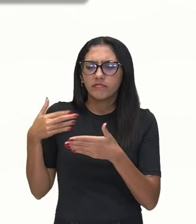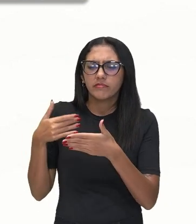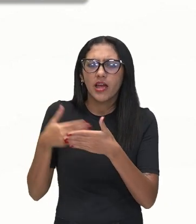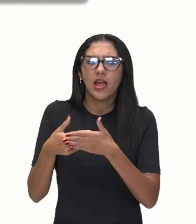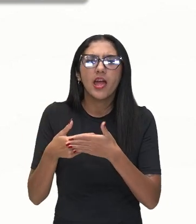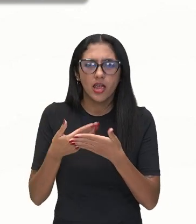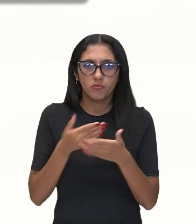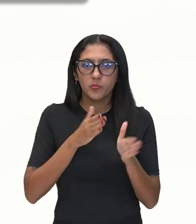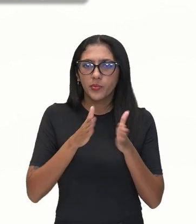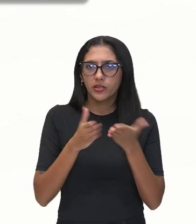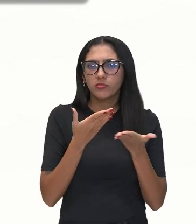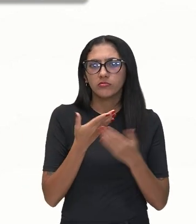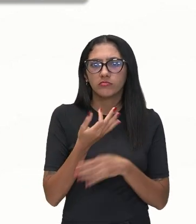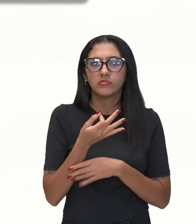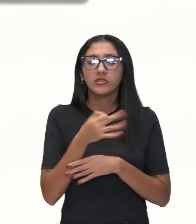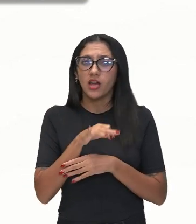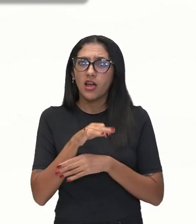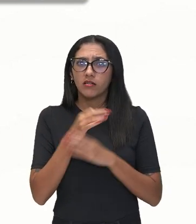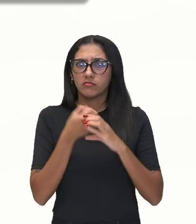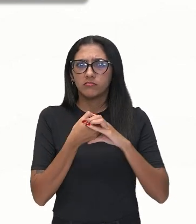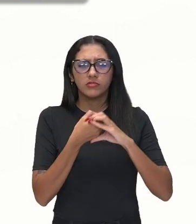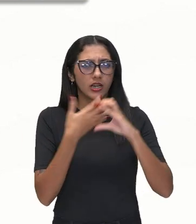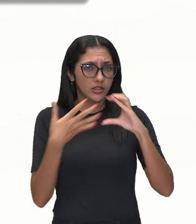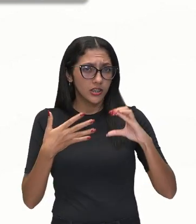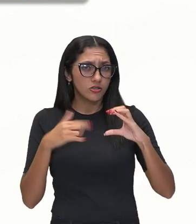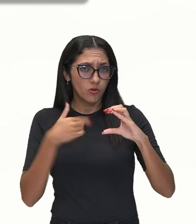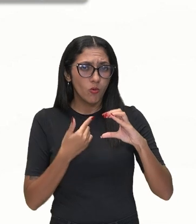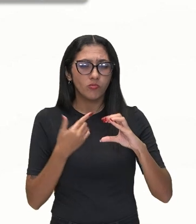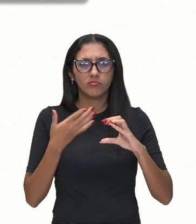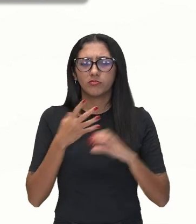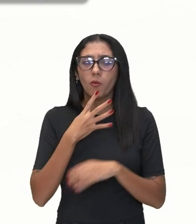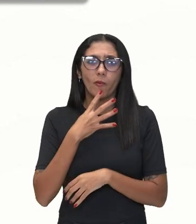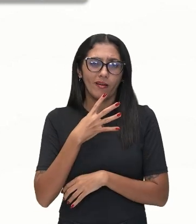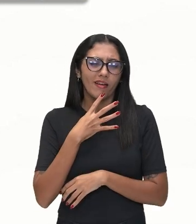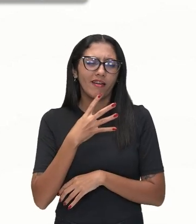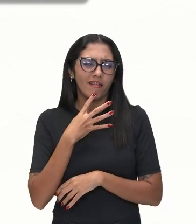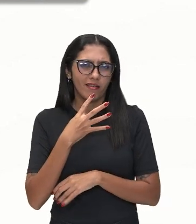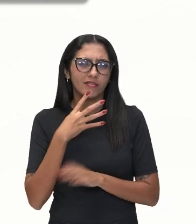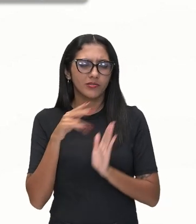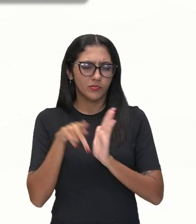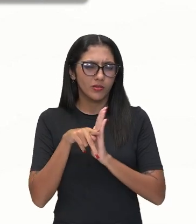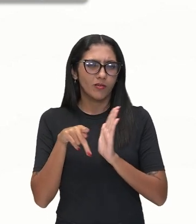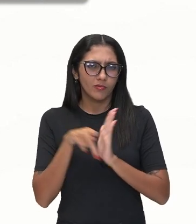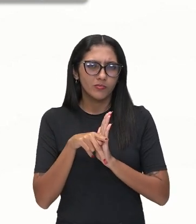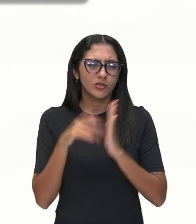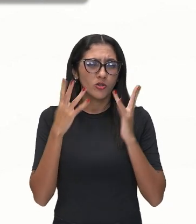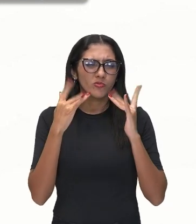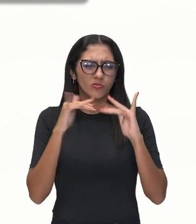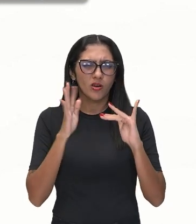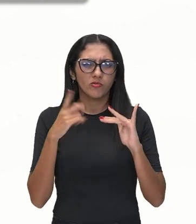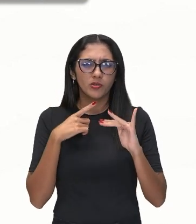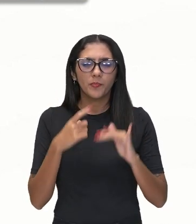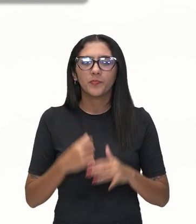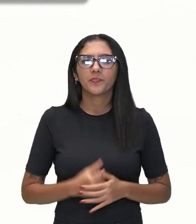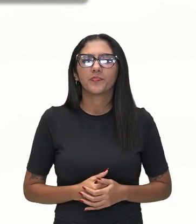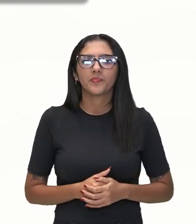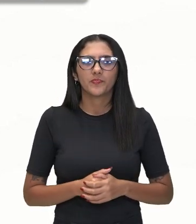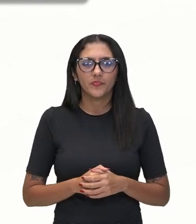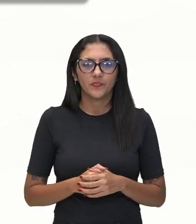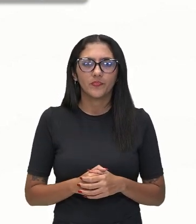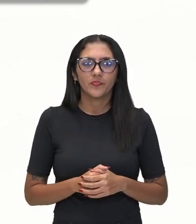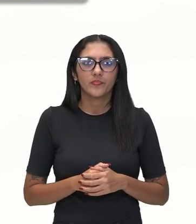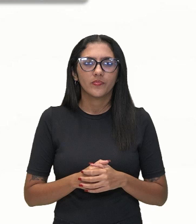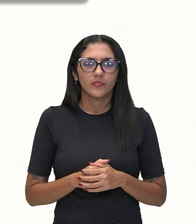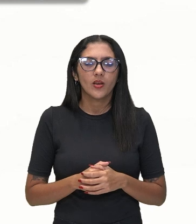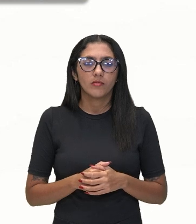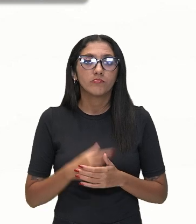né, nas características que hoje nós encontramos, né, no planeta Terra, eles tinham ali as